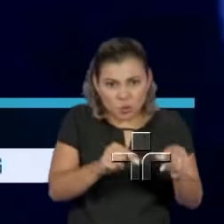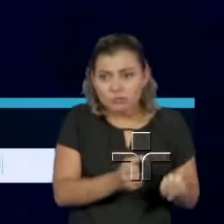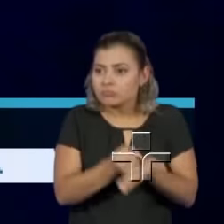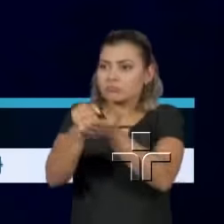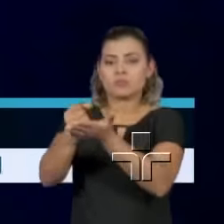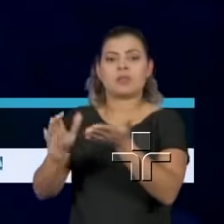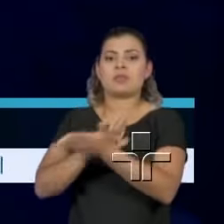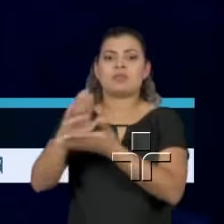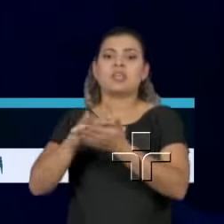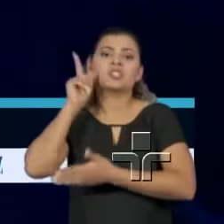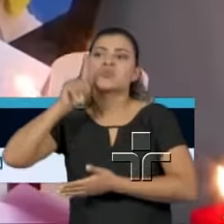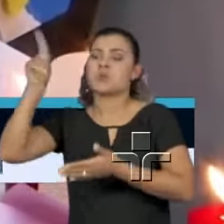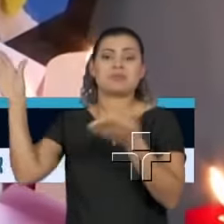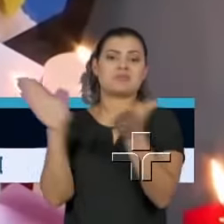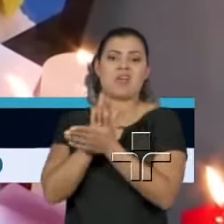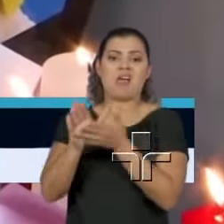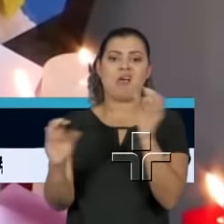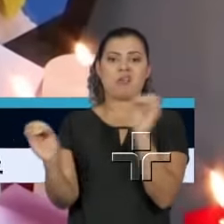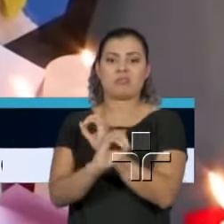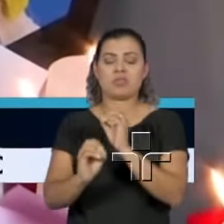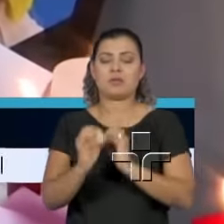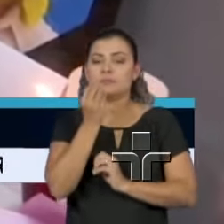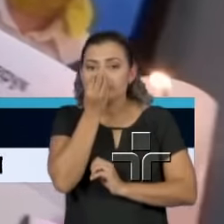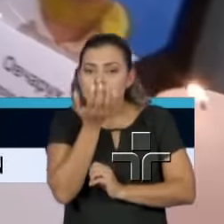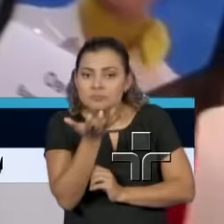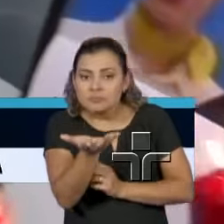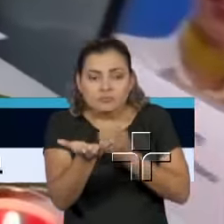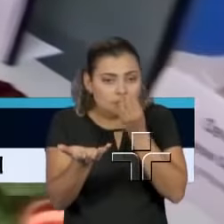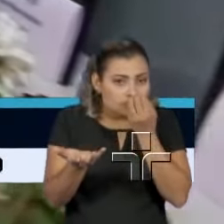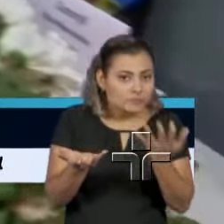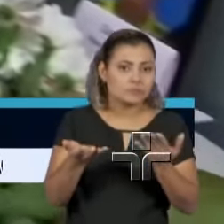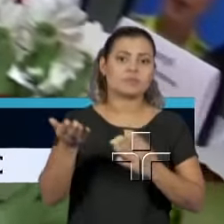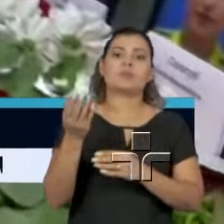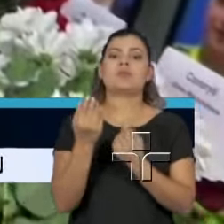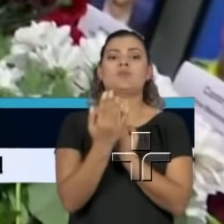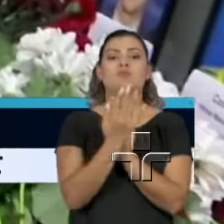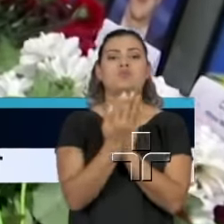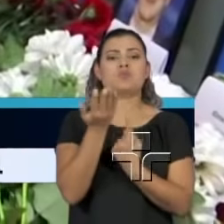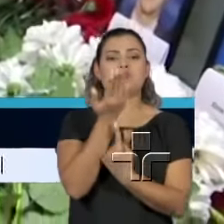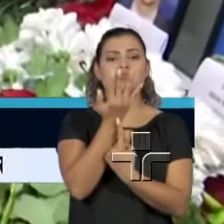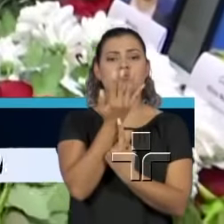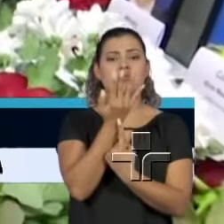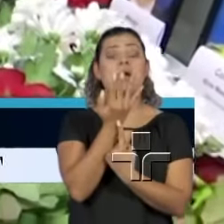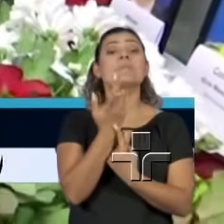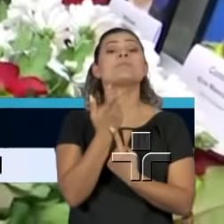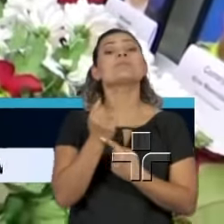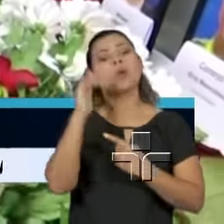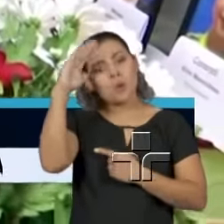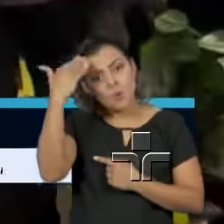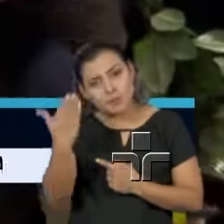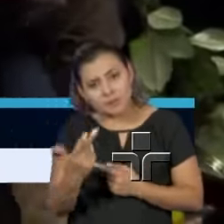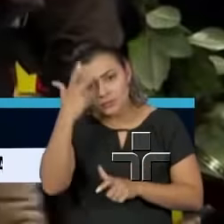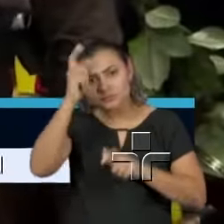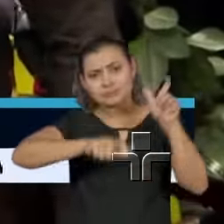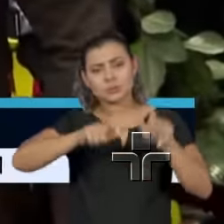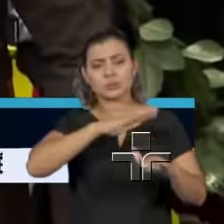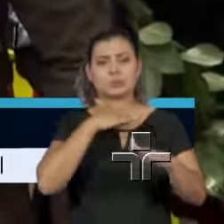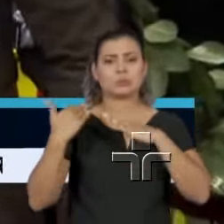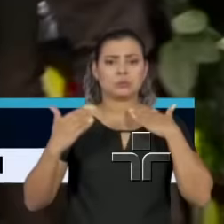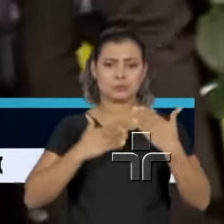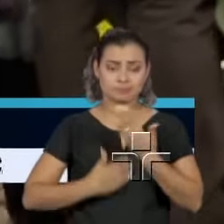ao governo norte-americano. Flores depositadas e velas acesas em homenagem aos passageiros e tripulantes do